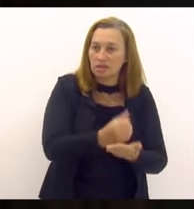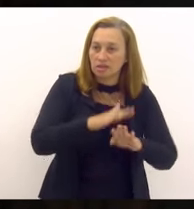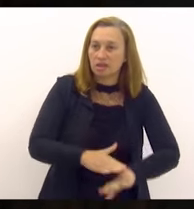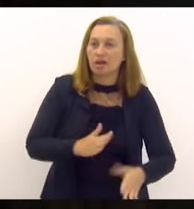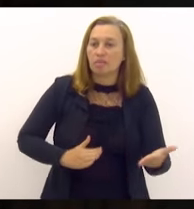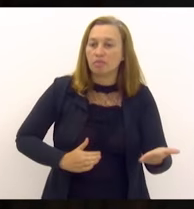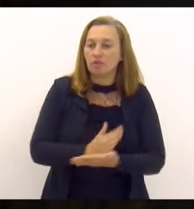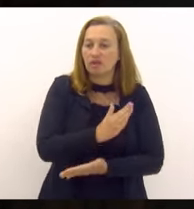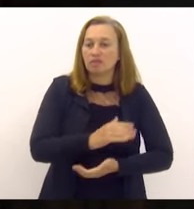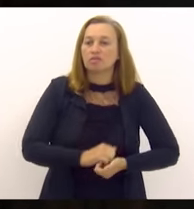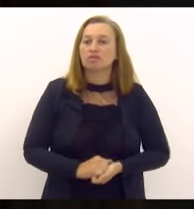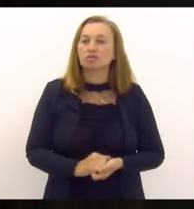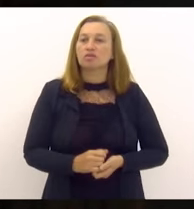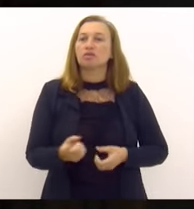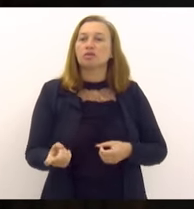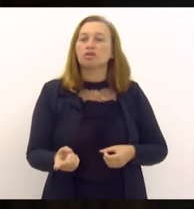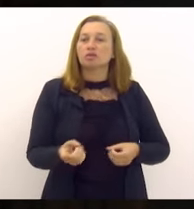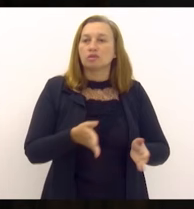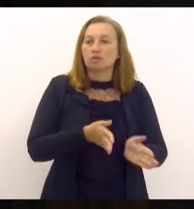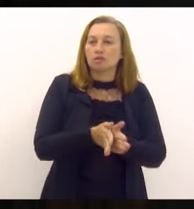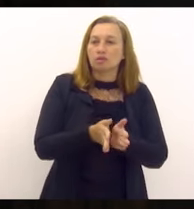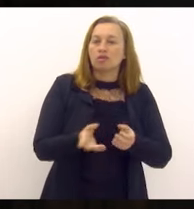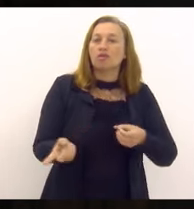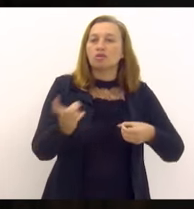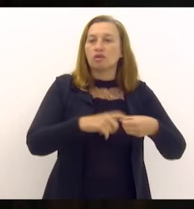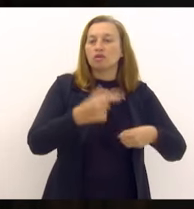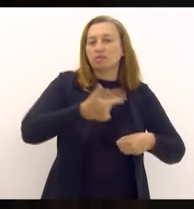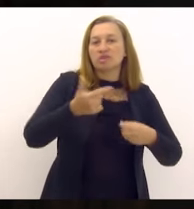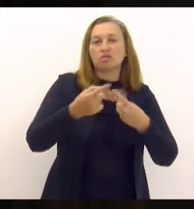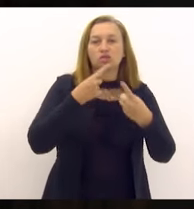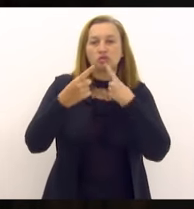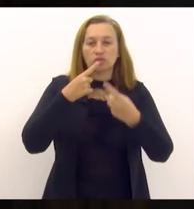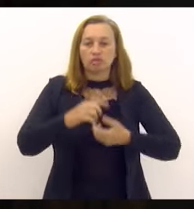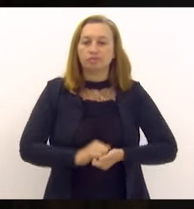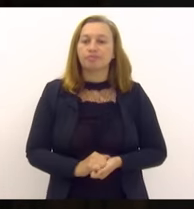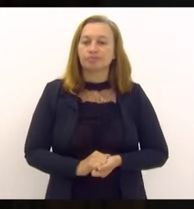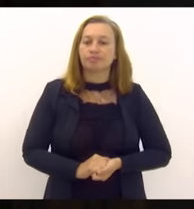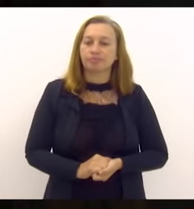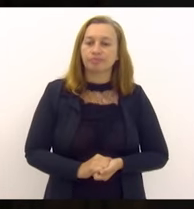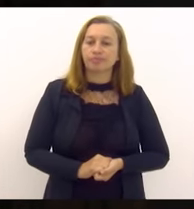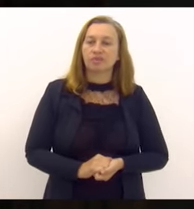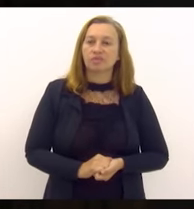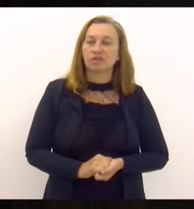estão. Aprovado, vai a redação do vencido para a segunda discussão.